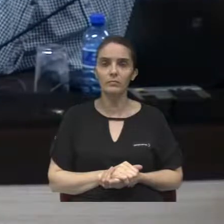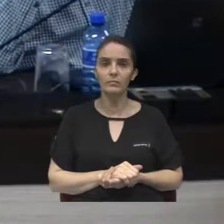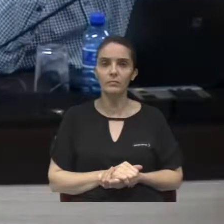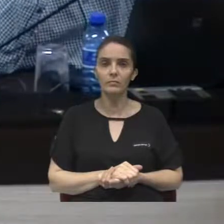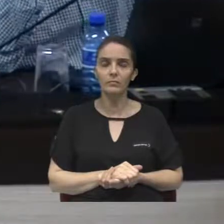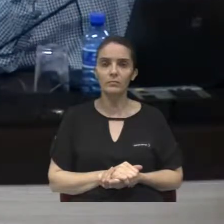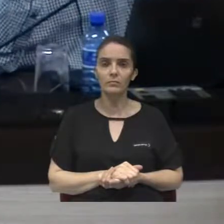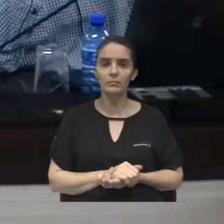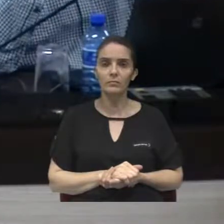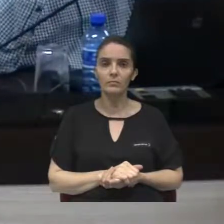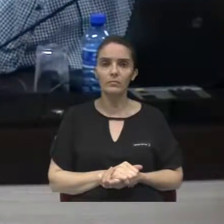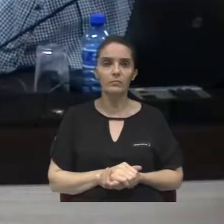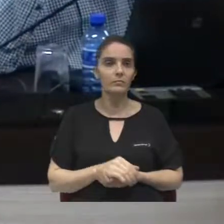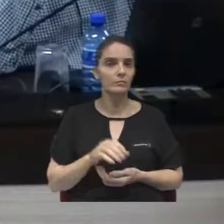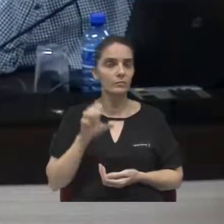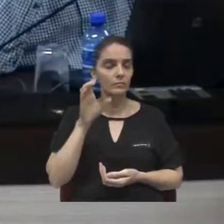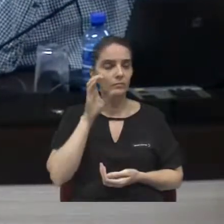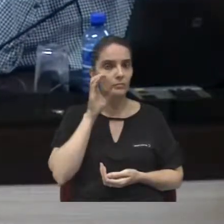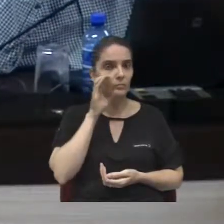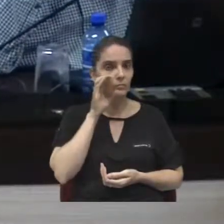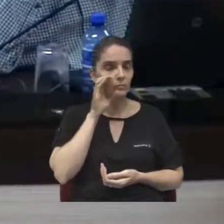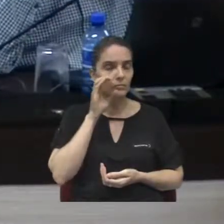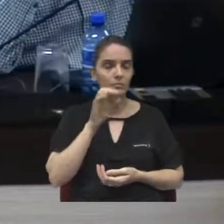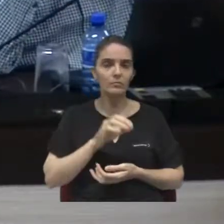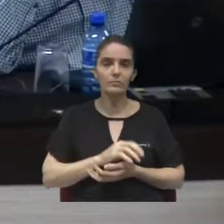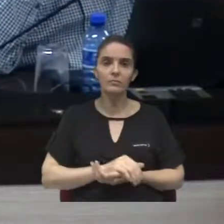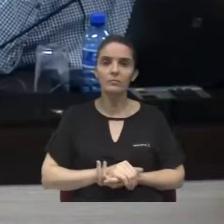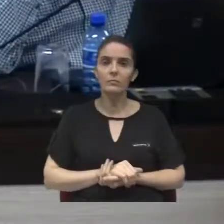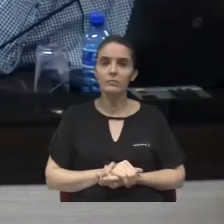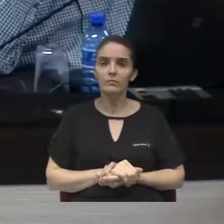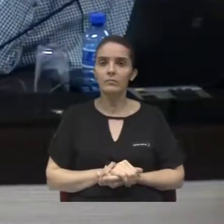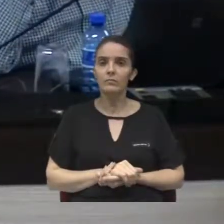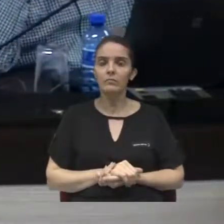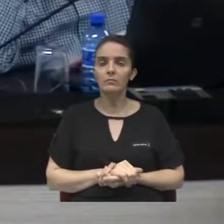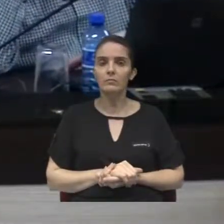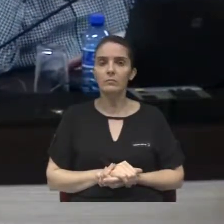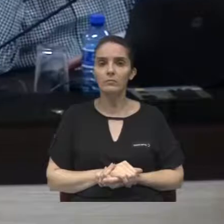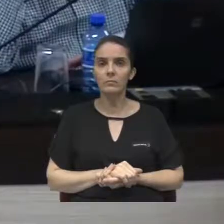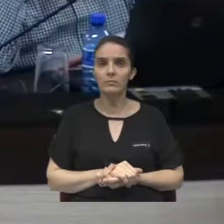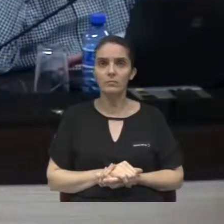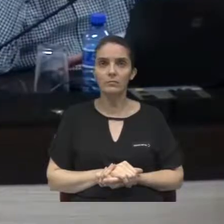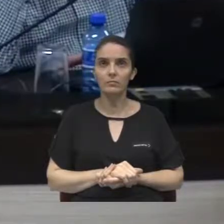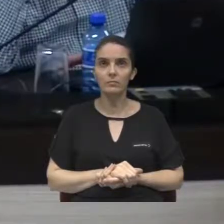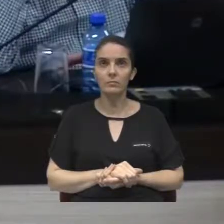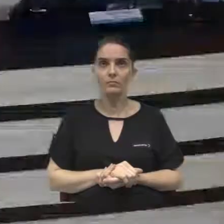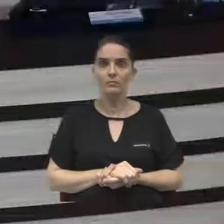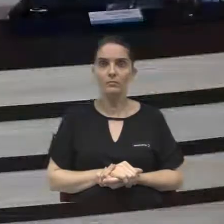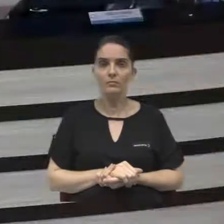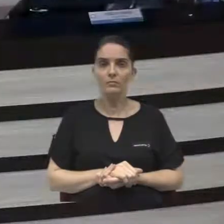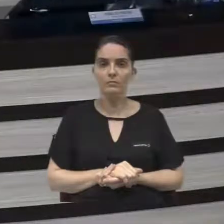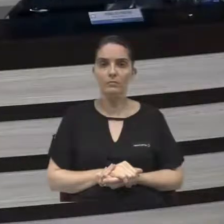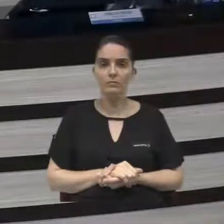Para discutir o requerimento, vereadora Constância Félix. 117.